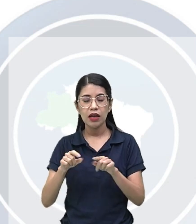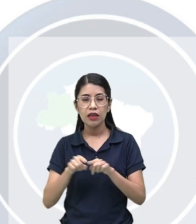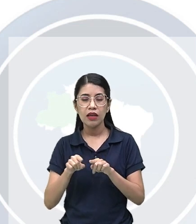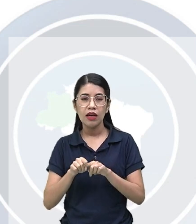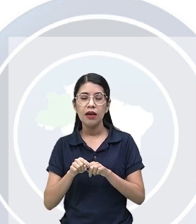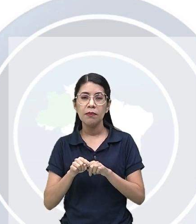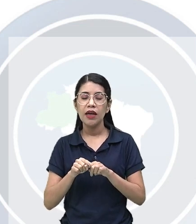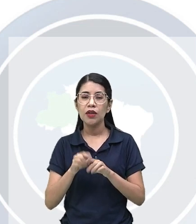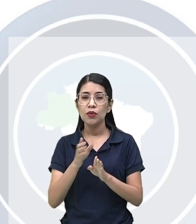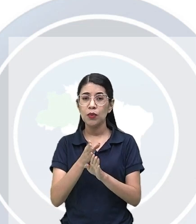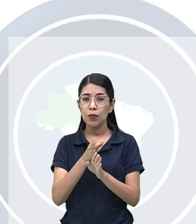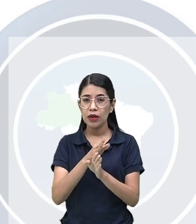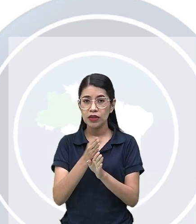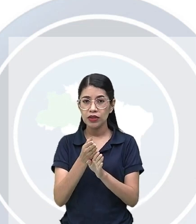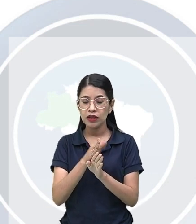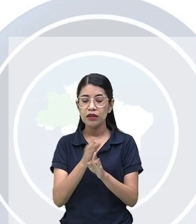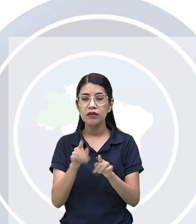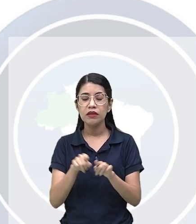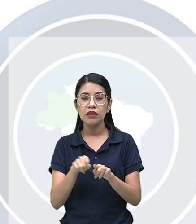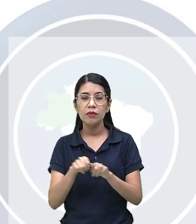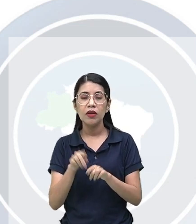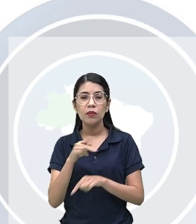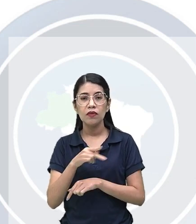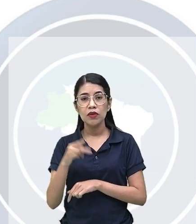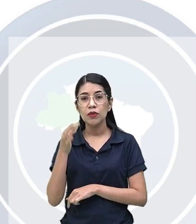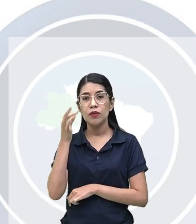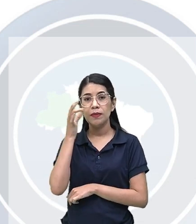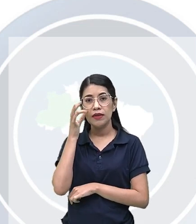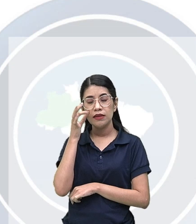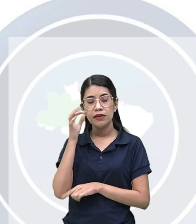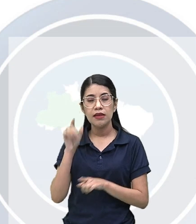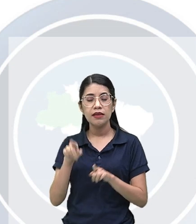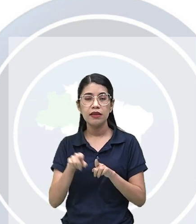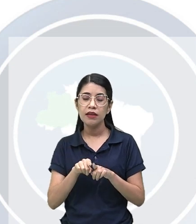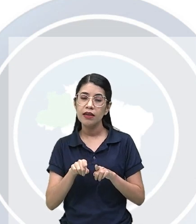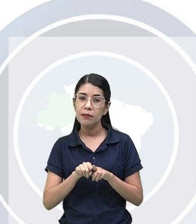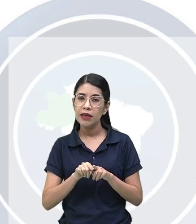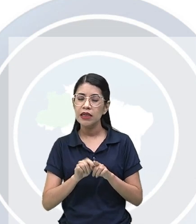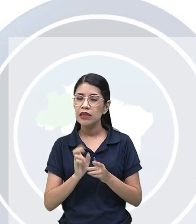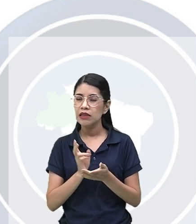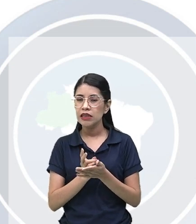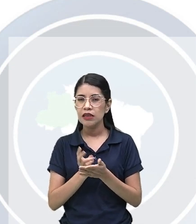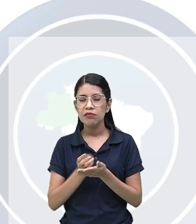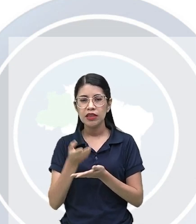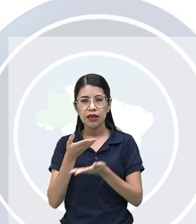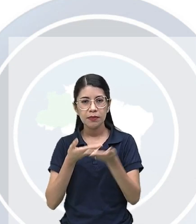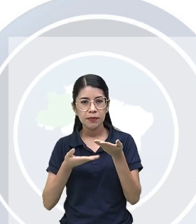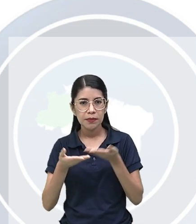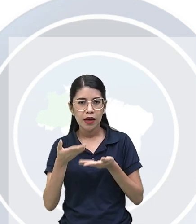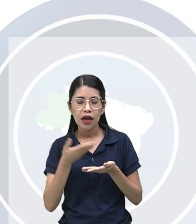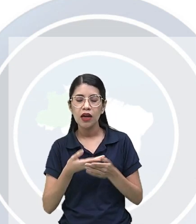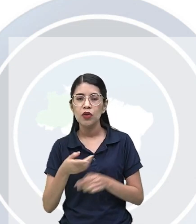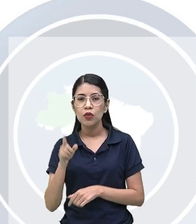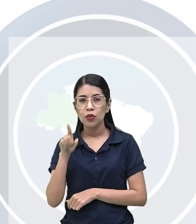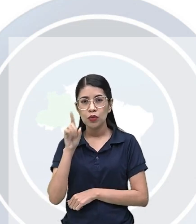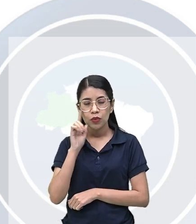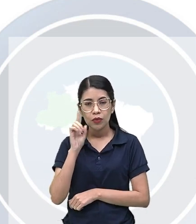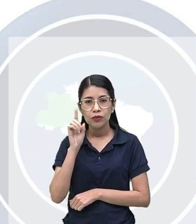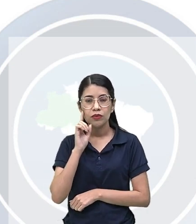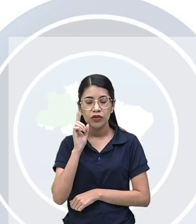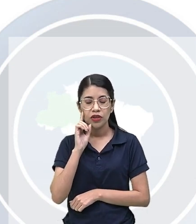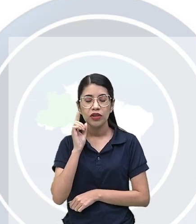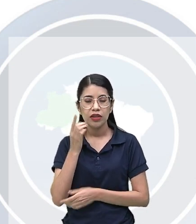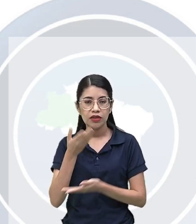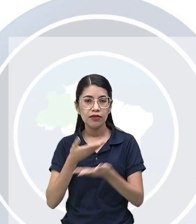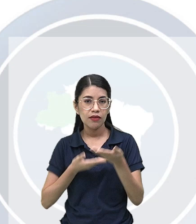do mediado, os professores presenciais, com quem a gente fala, né, geralmente diariamente nós temos